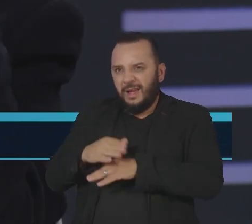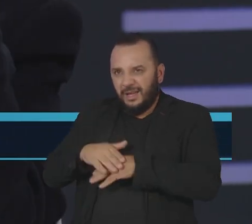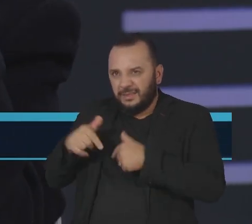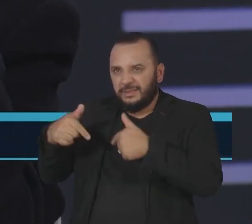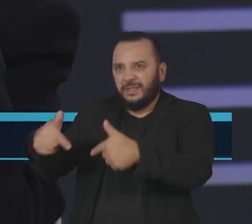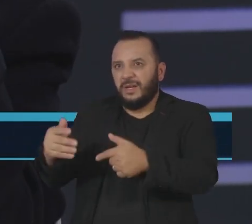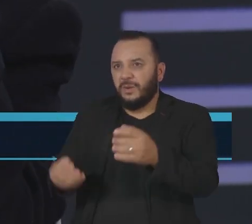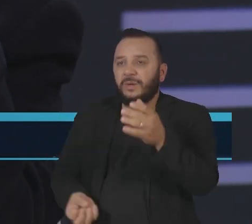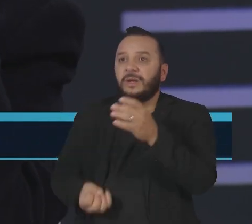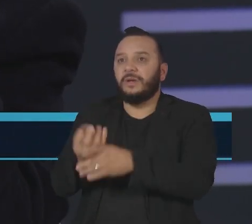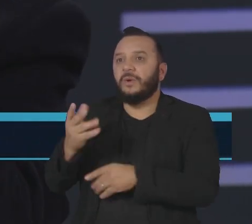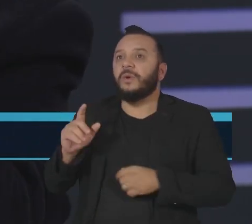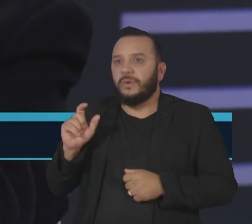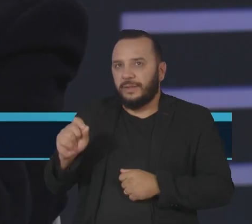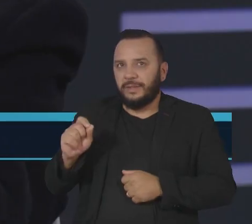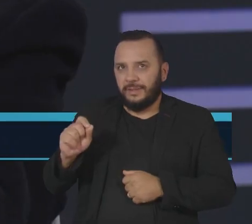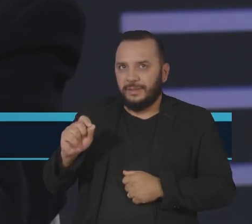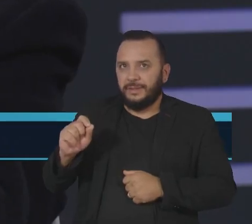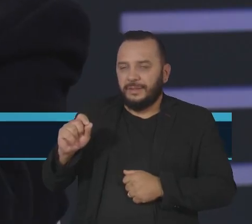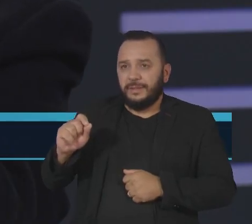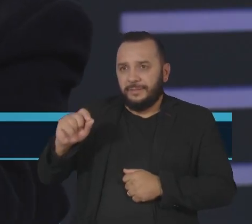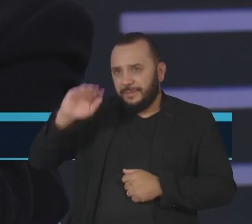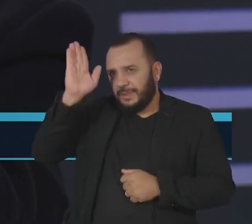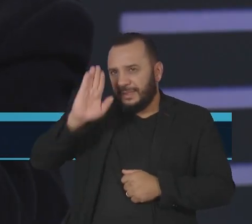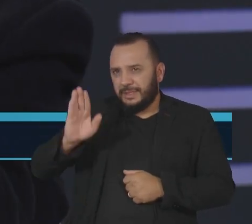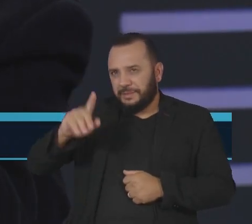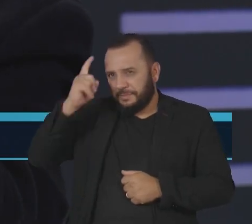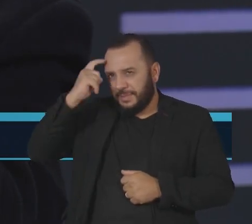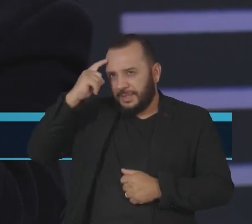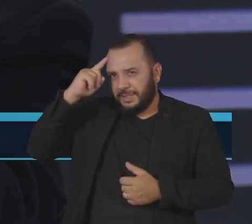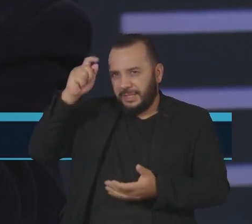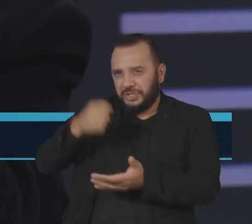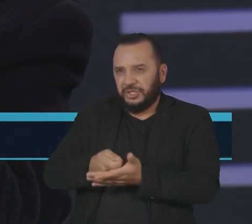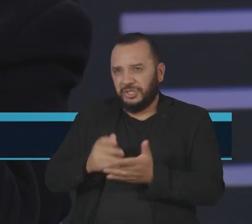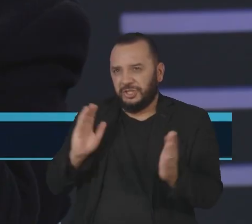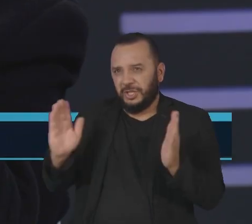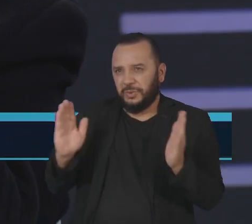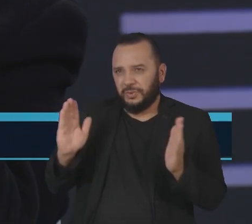criou o Brasil que se pensa na ditadura exatamente, o período